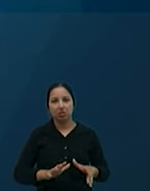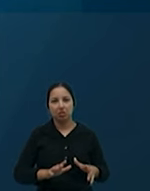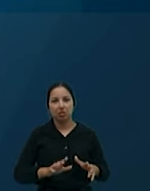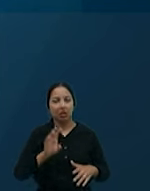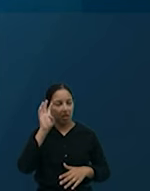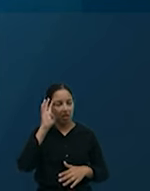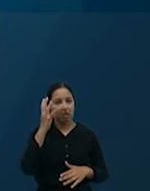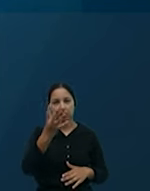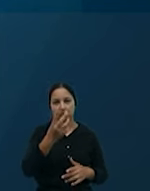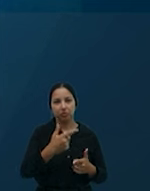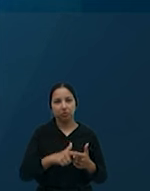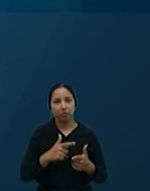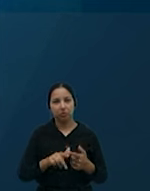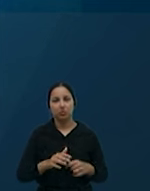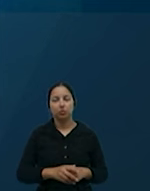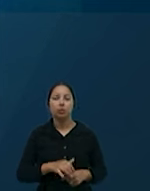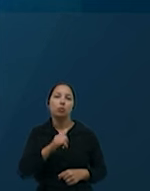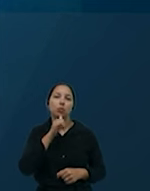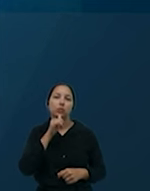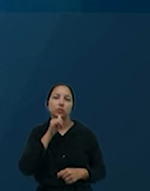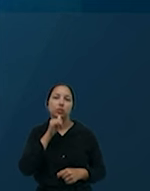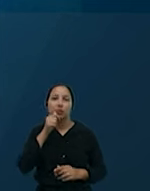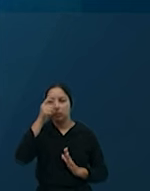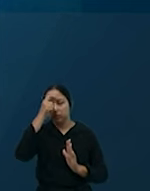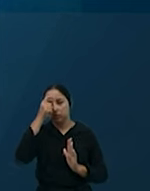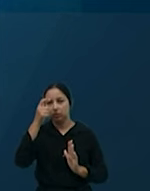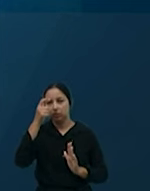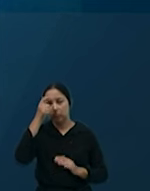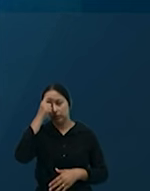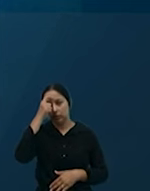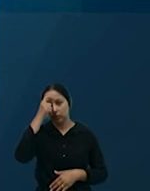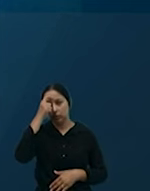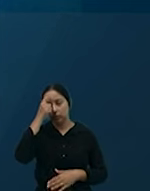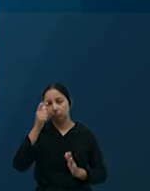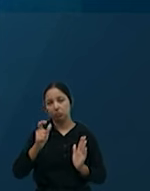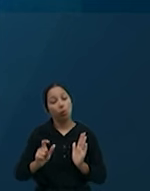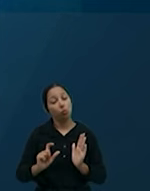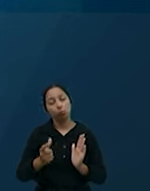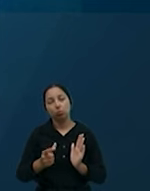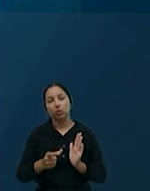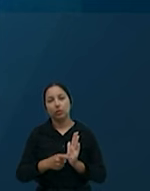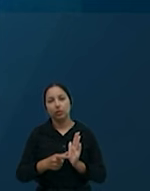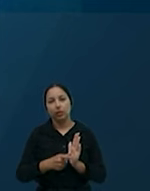do INSS é um exemplo. Está aqui, todo mundo falou. Muito